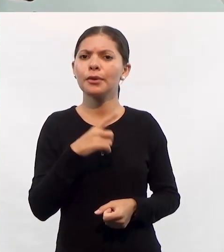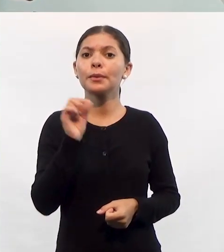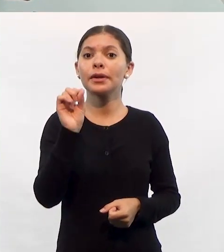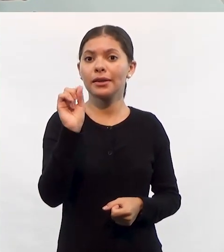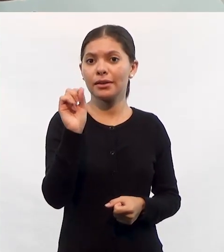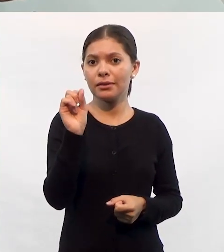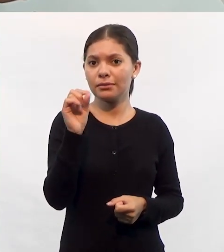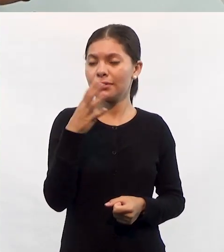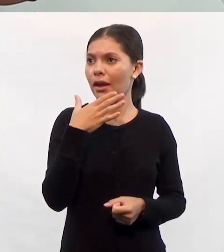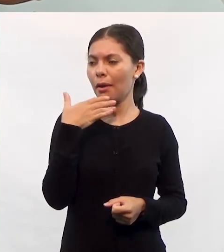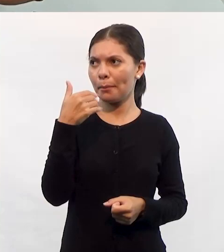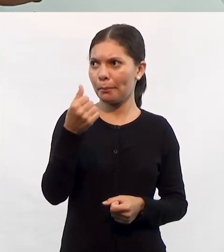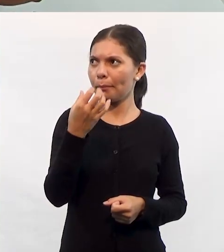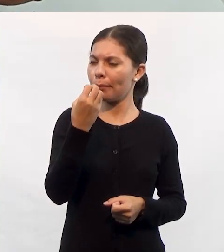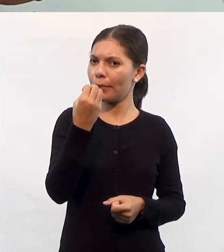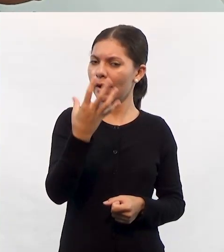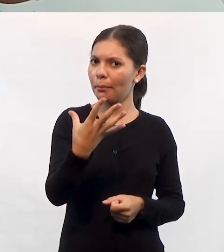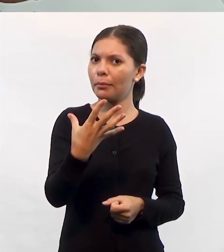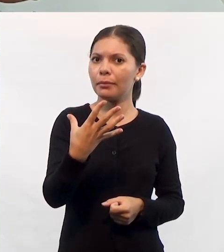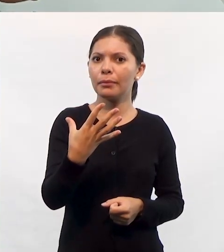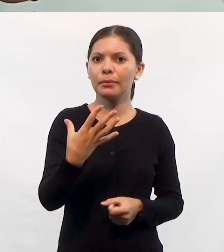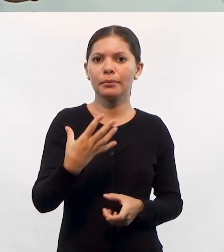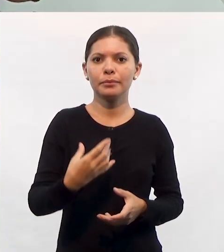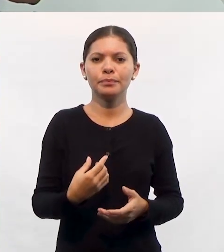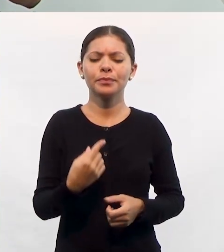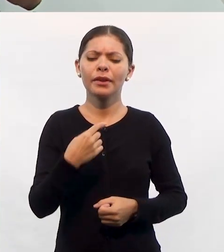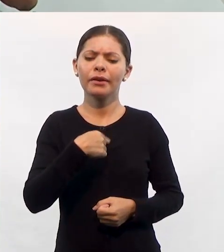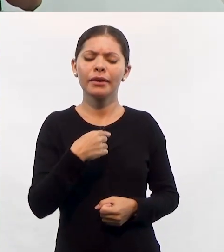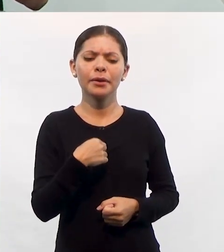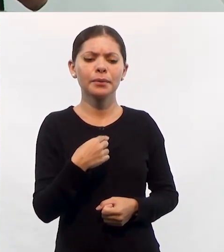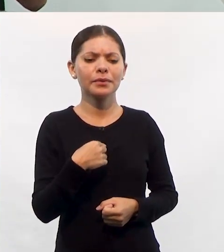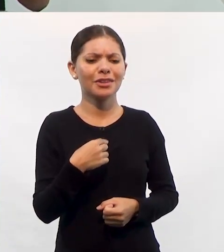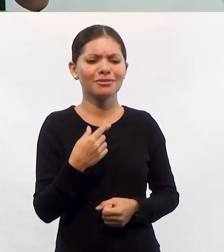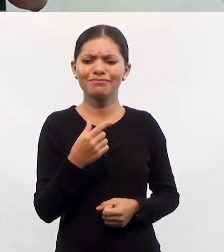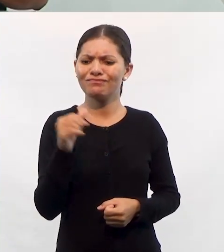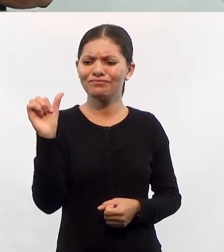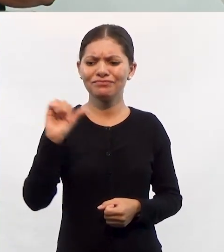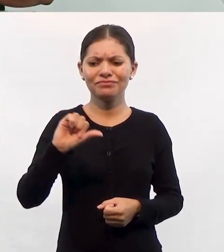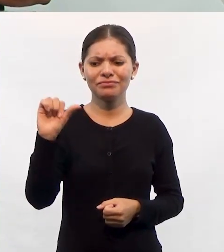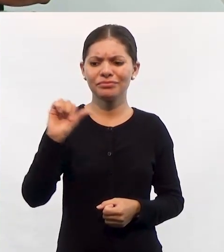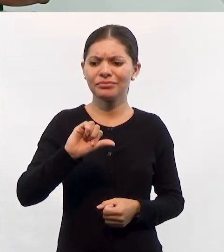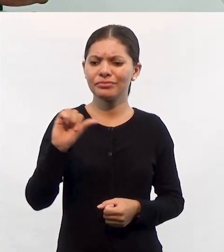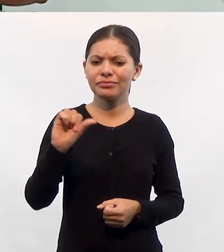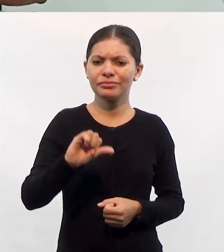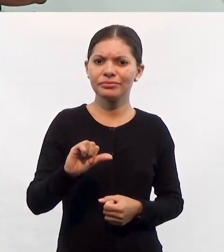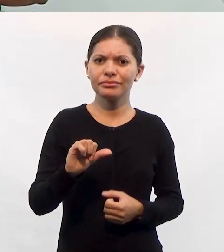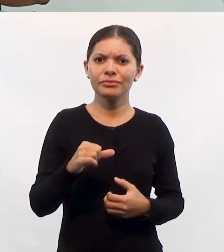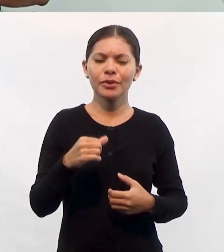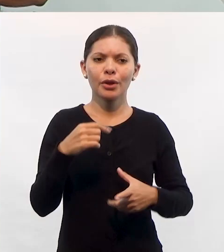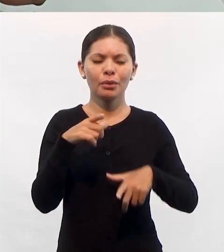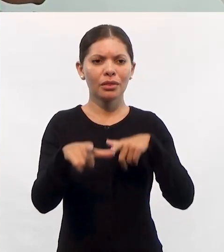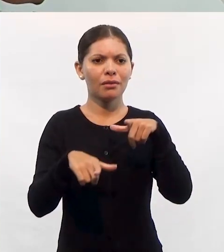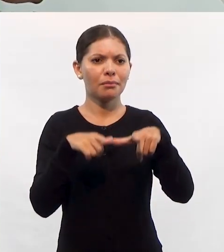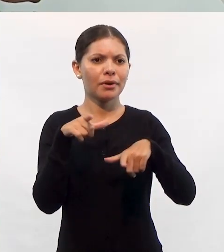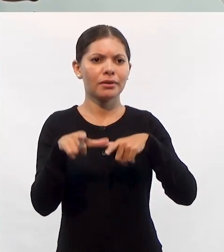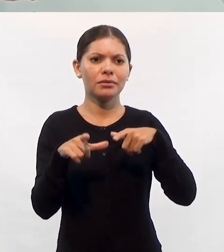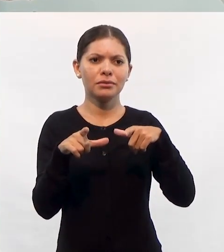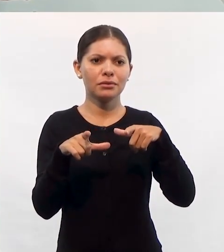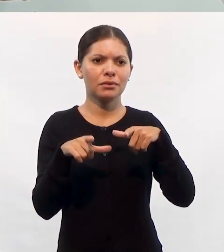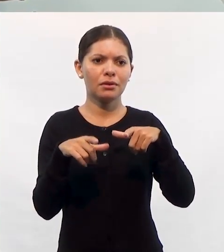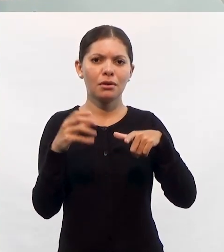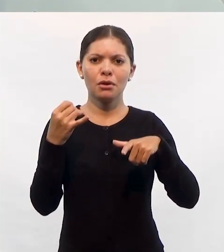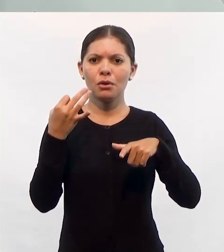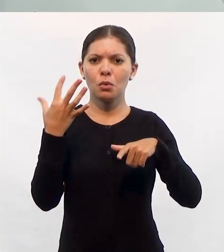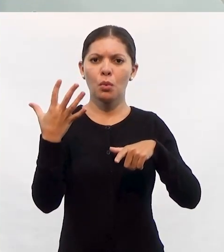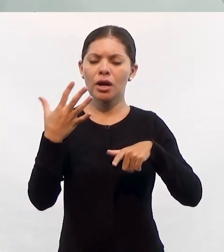que favorece as operações da empresa o que nós temos que não favorece a opressão da empresa quais são os